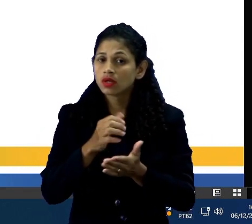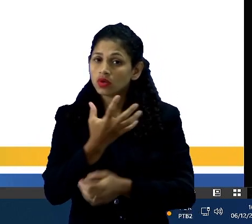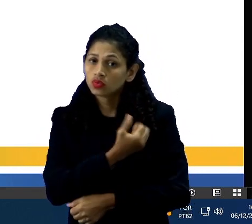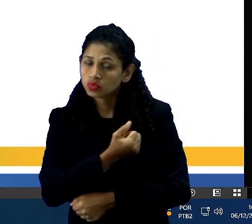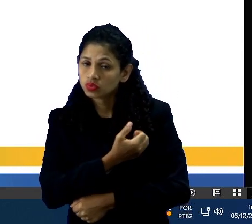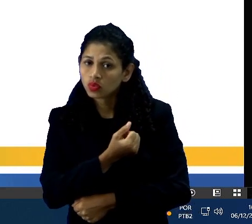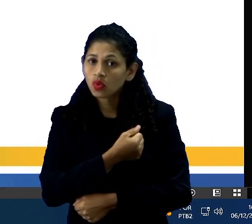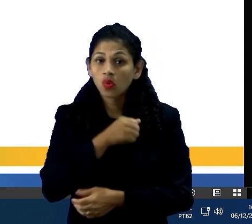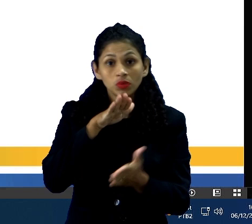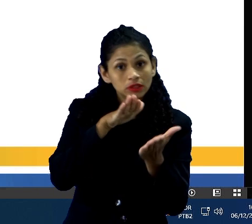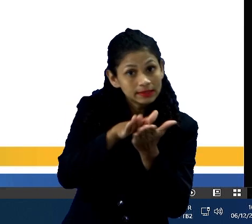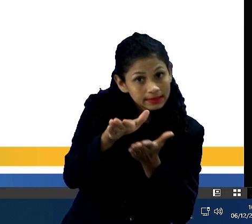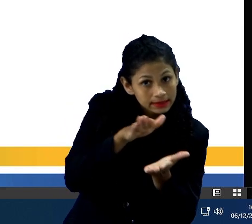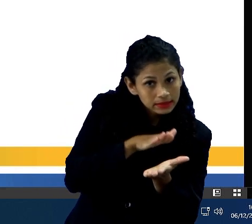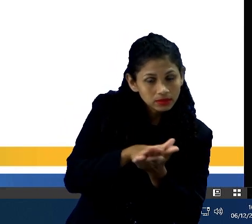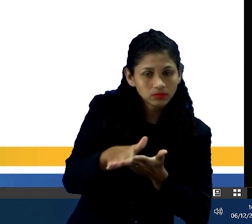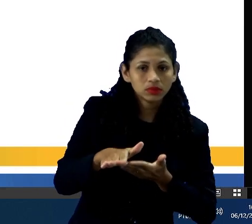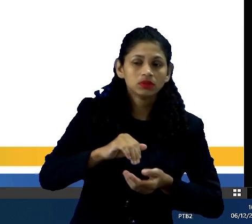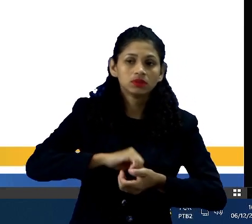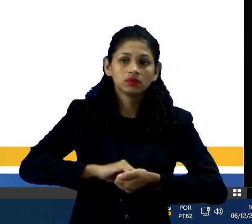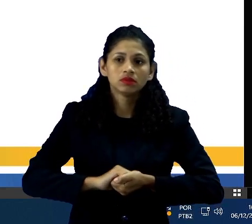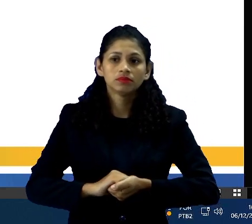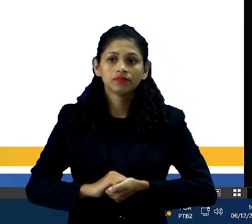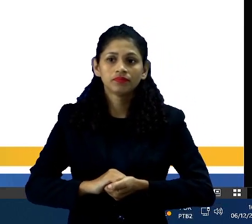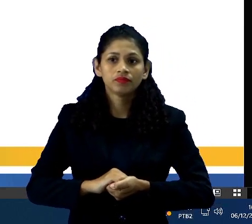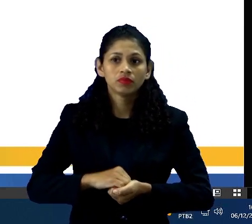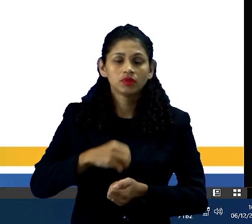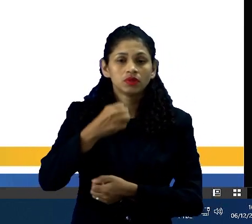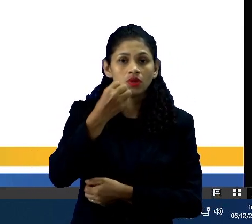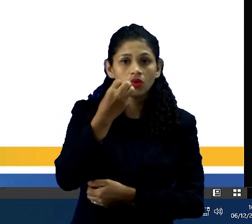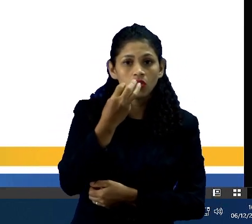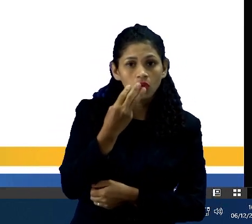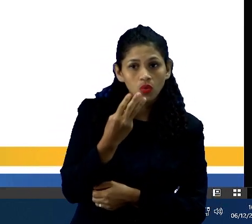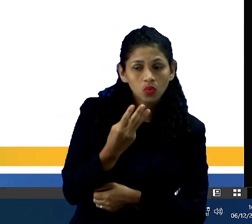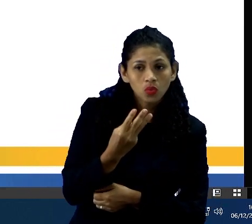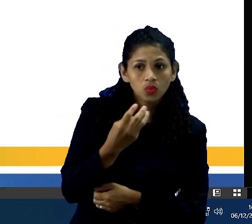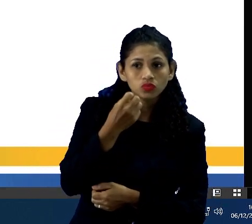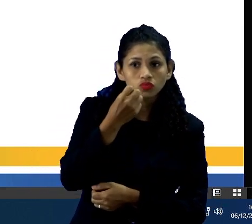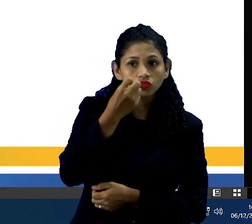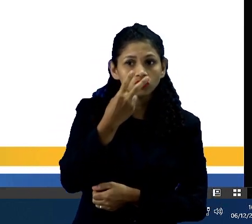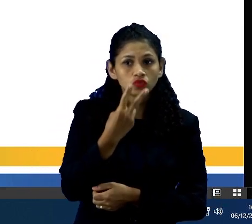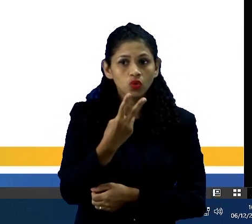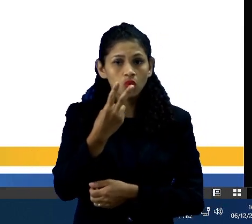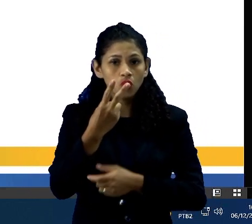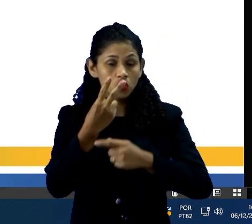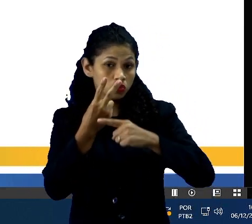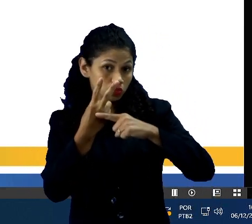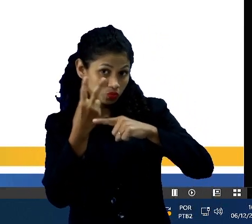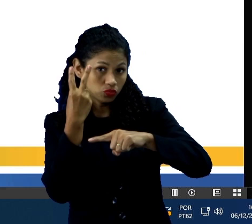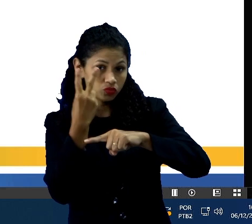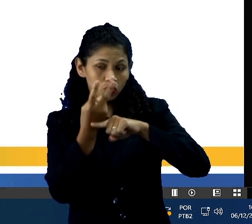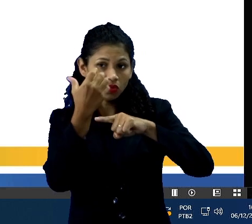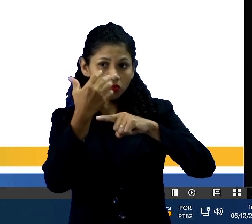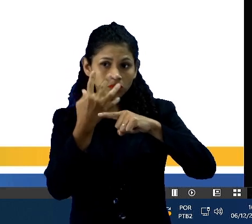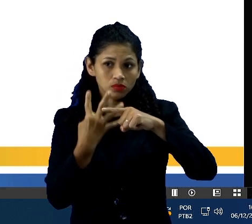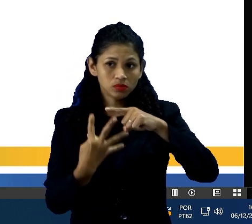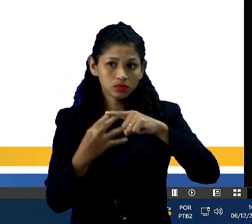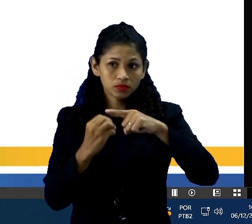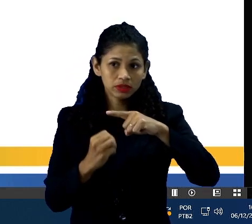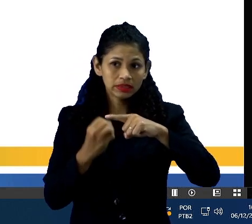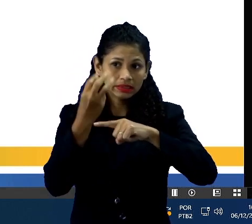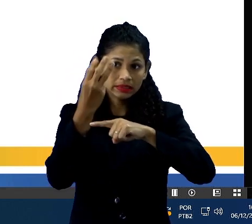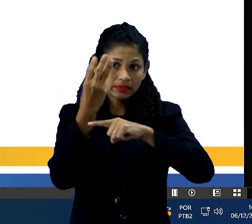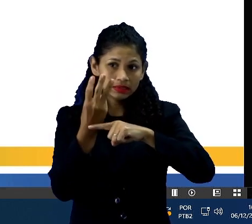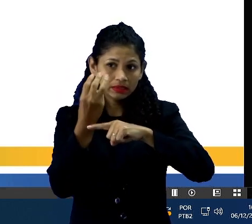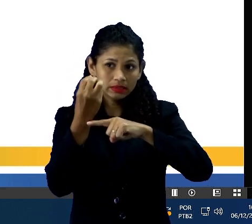Então, 2 está para 40, assim como 3 está para 60, assim como 4 está para 80, assim como